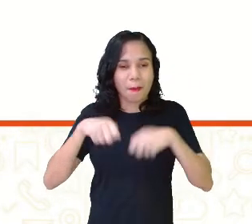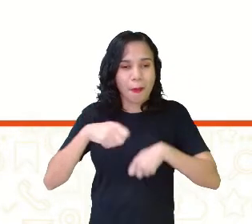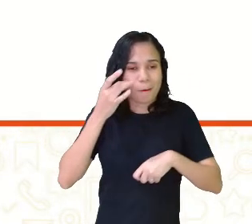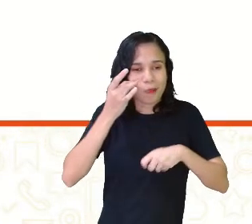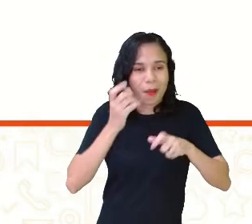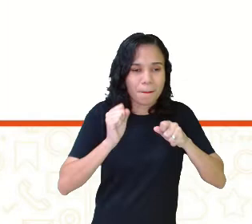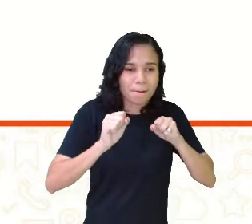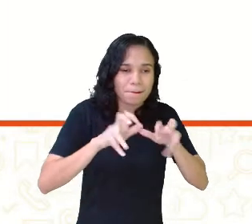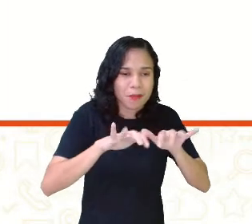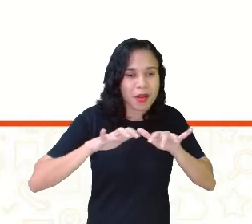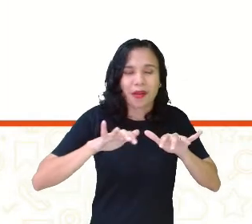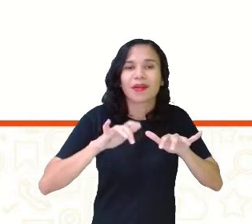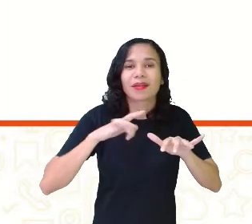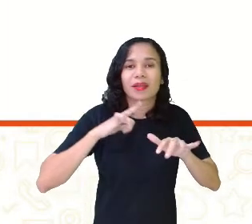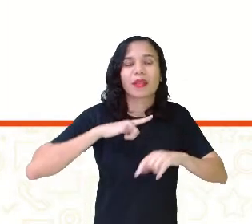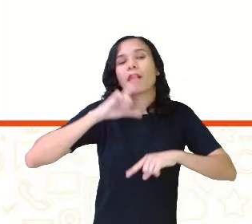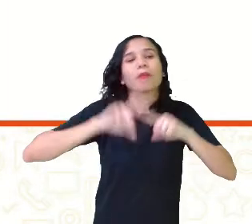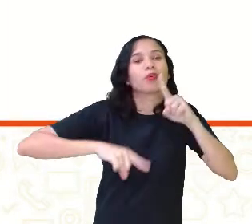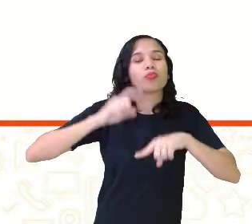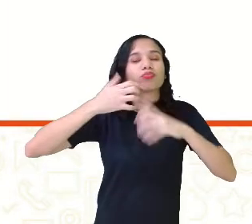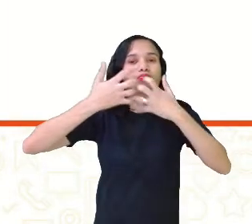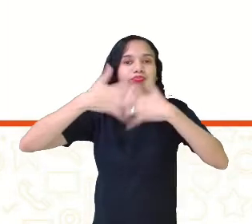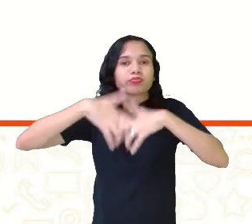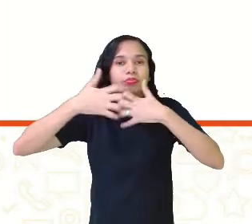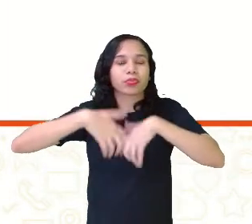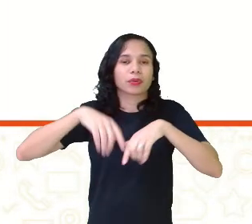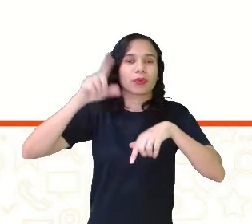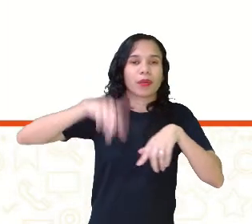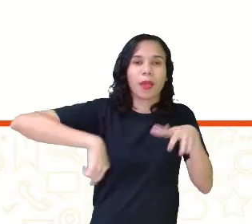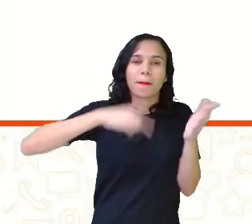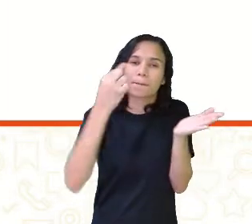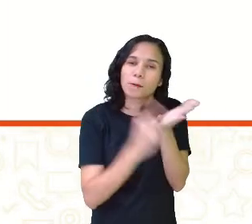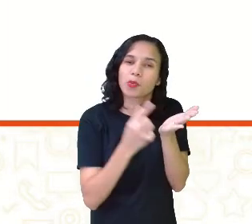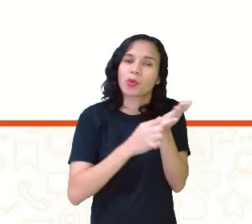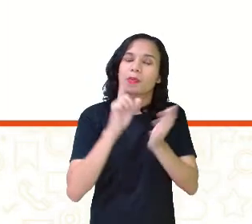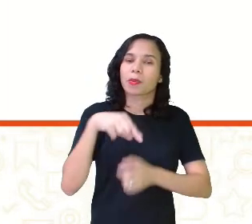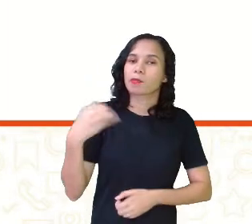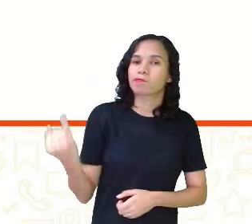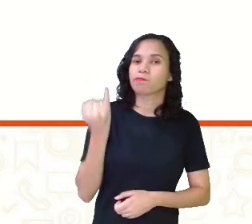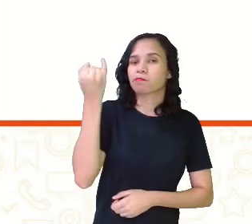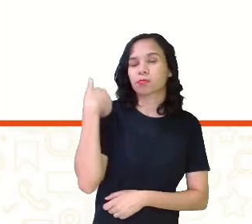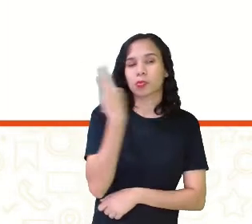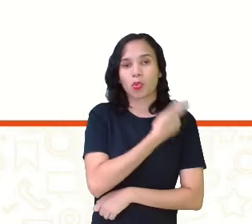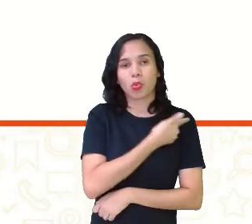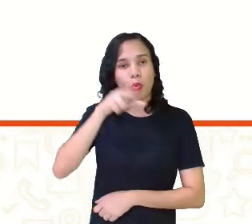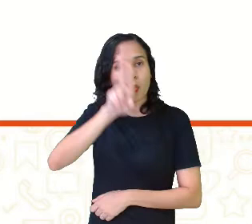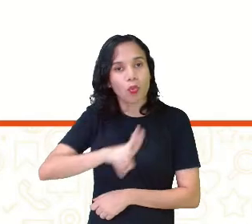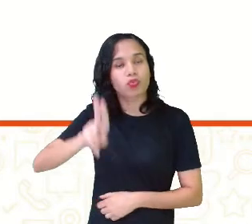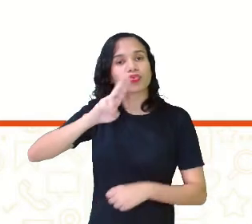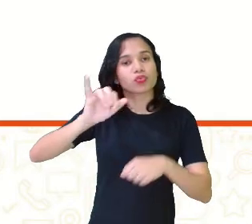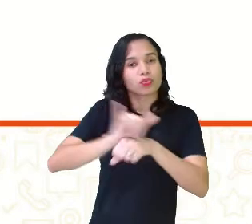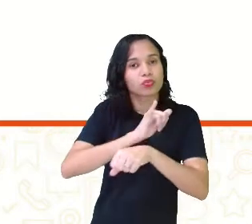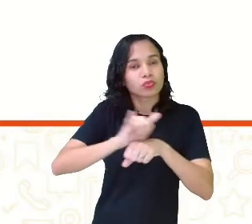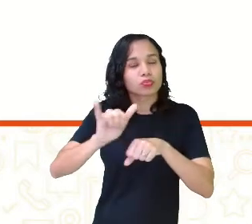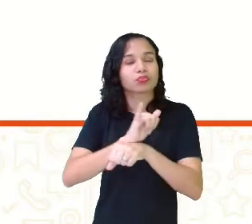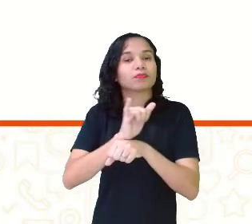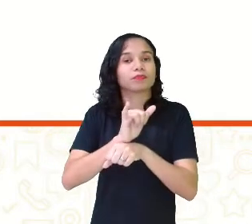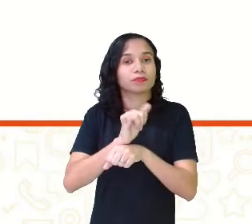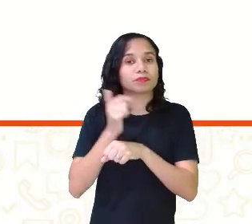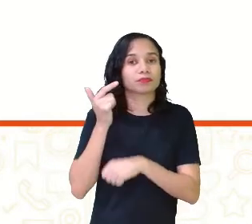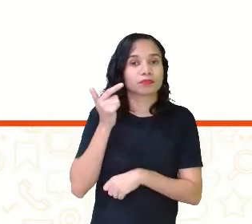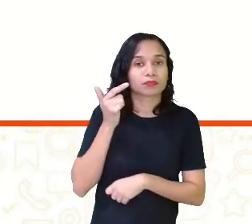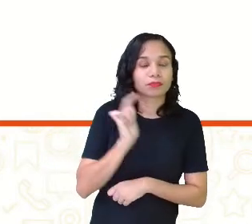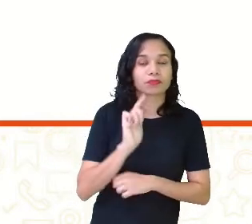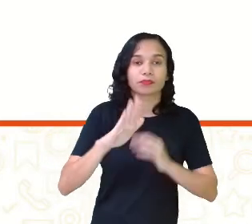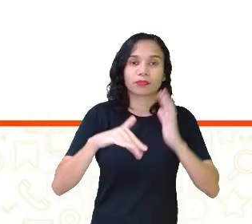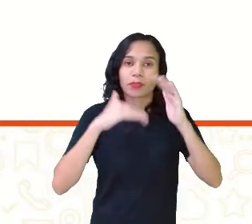físico, e aí a gente tem equipamentos e programas que são importantes que a gente utilize como uma ferramenta alternativa para